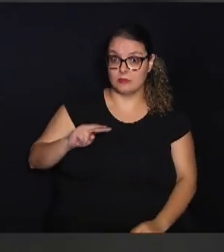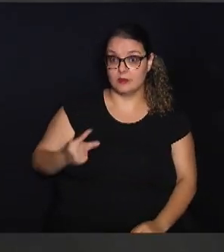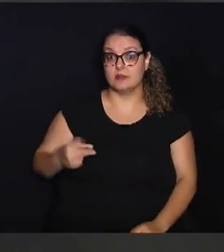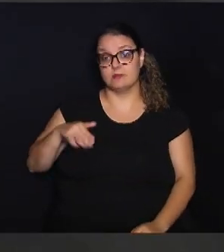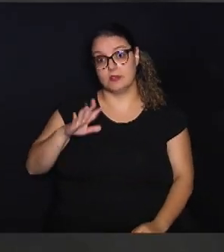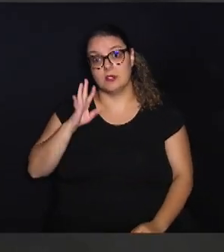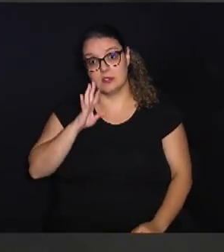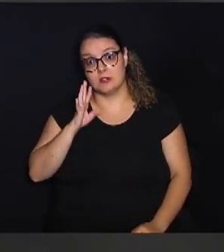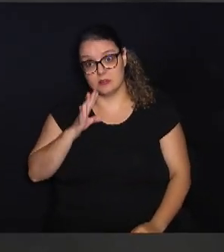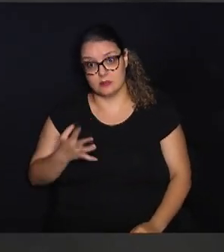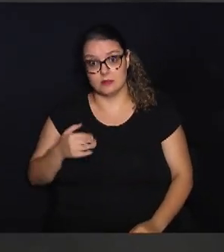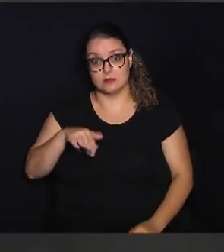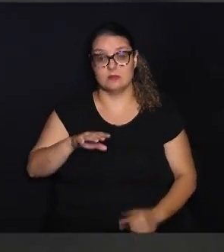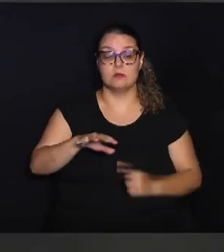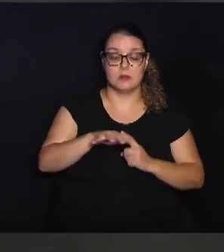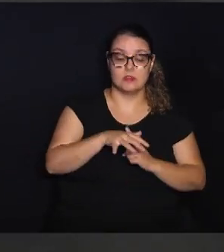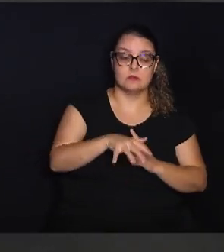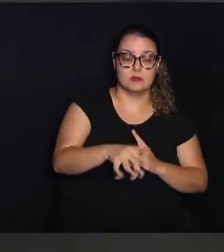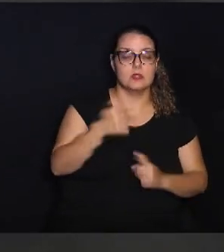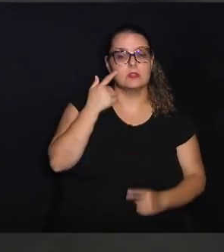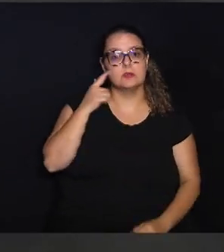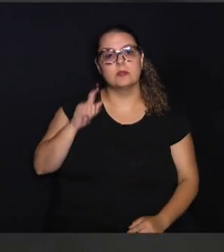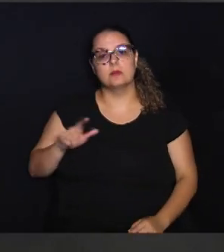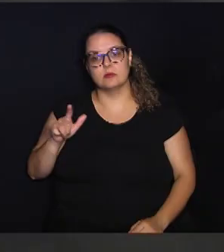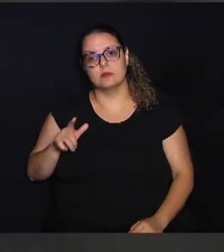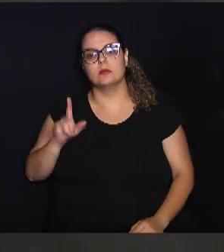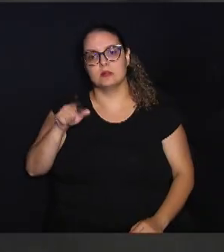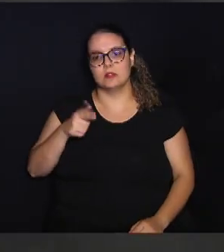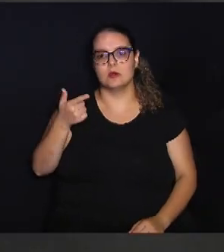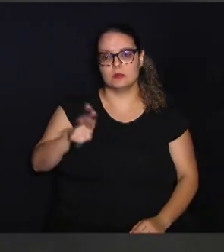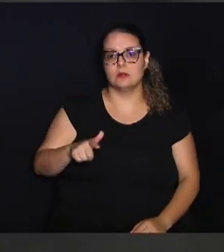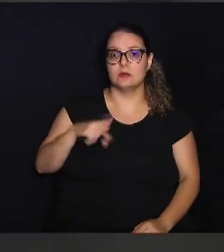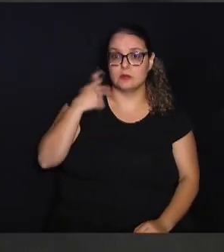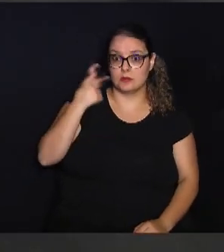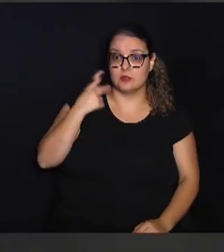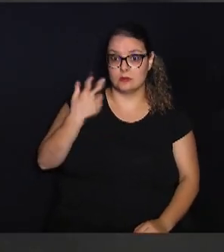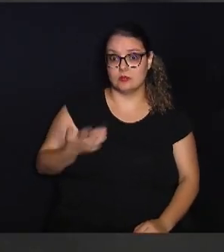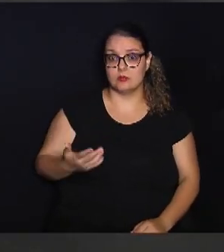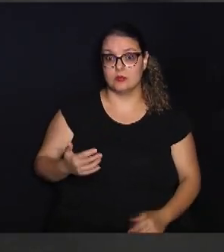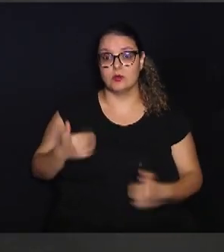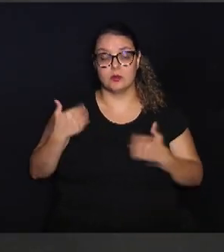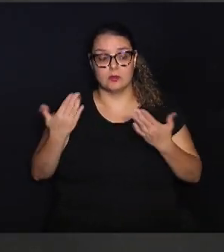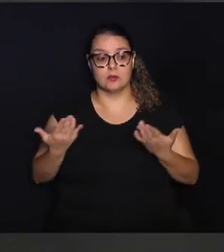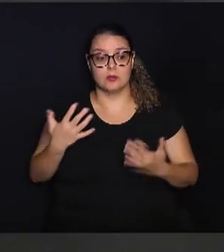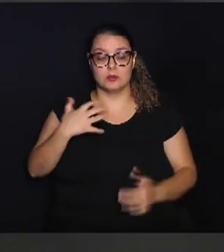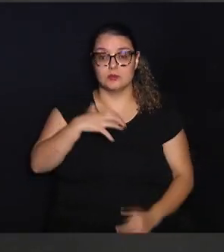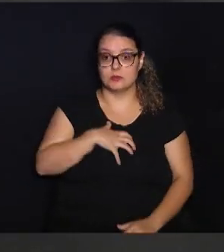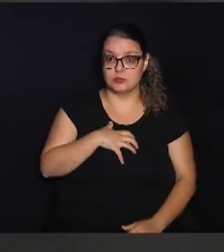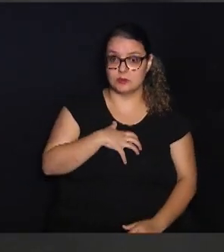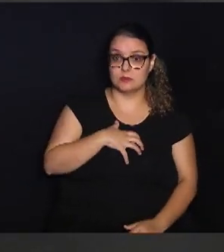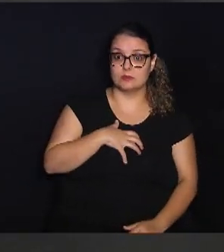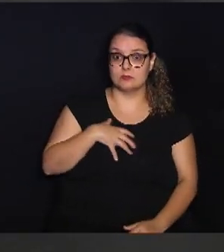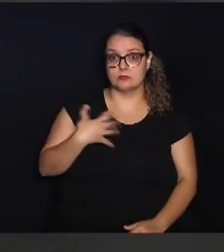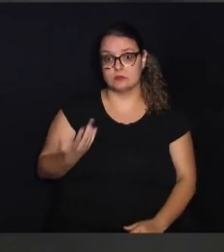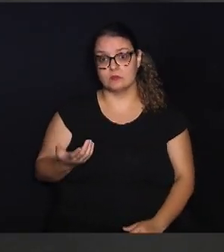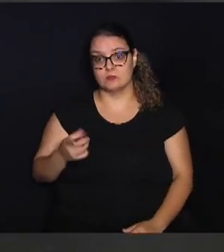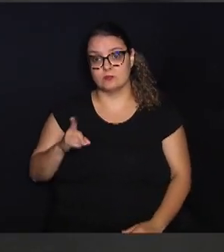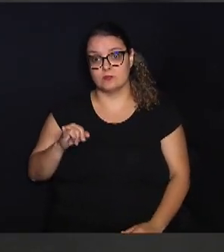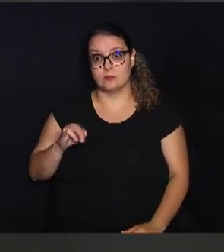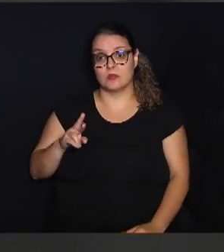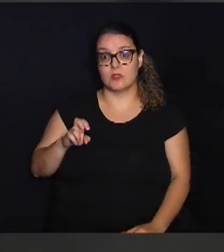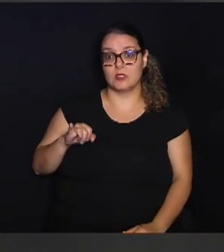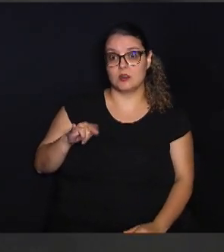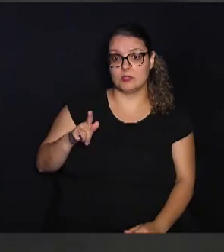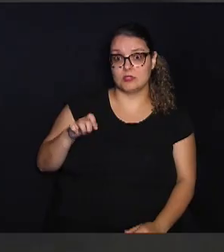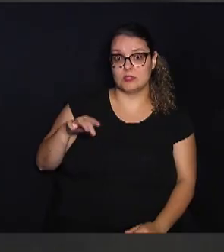E mais impactante. Então, lógico, seria continuar na política. Quais os meios? Um dirigente